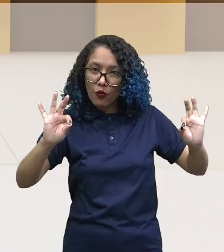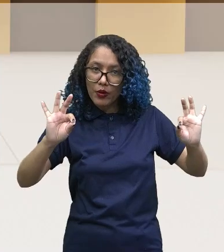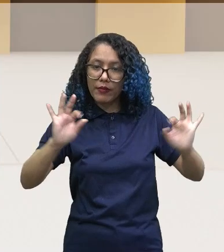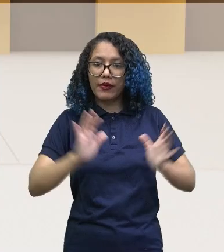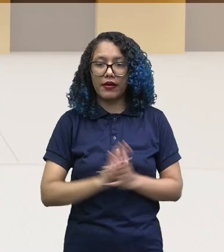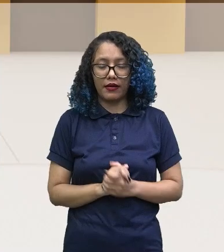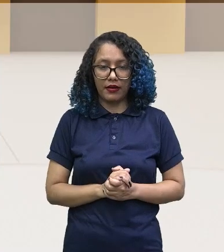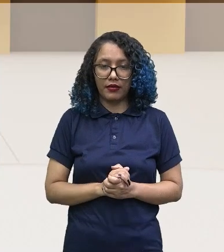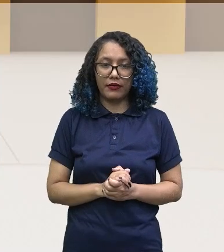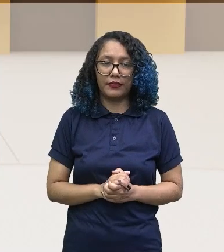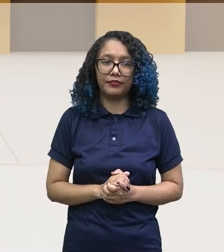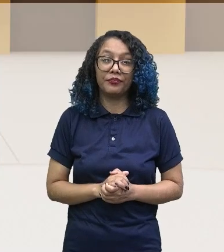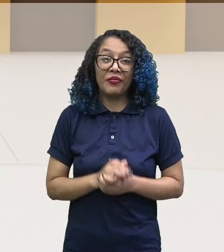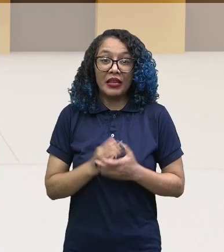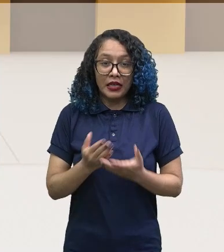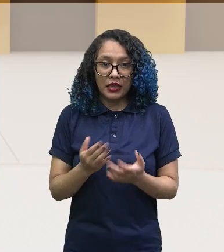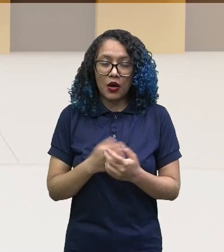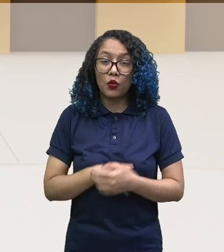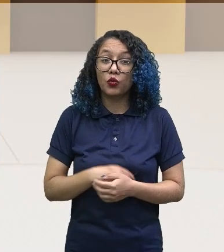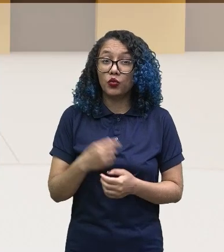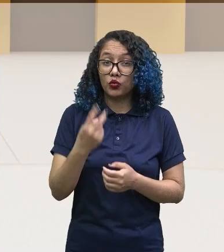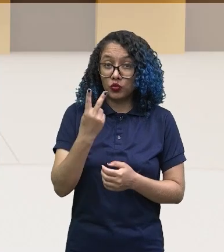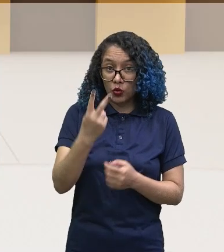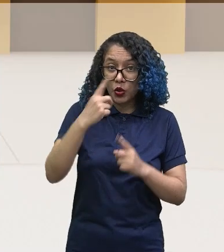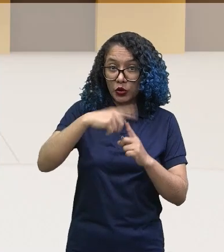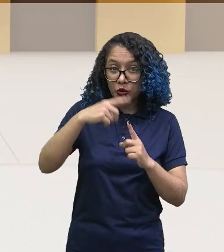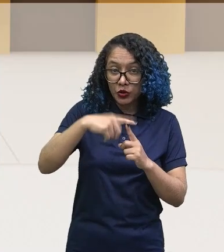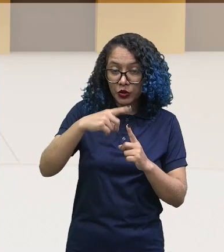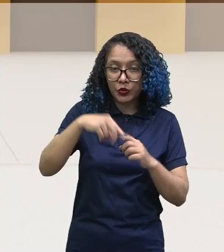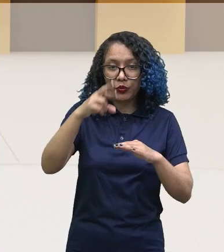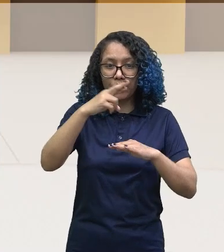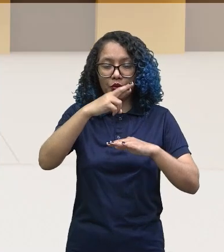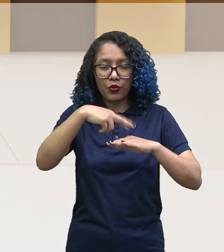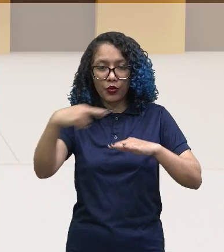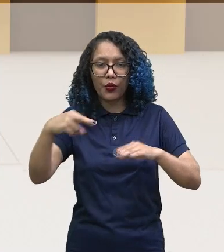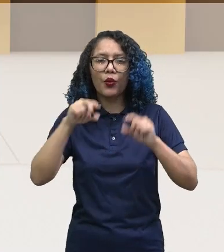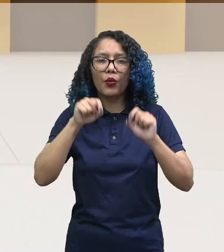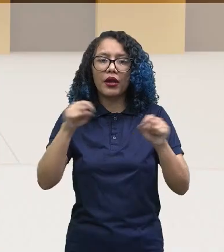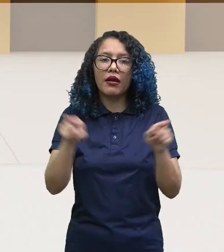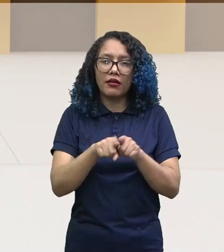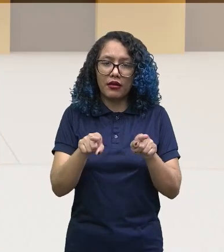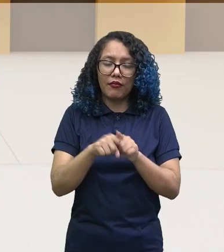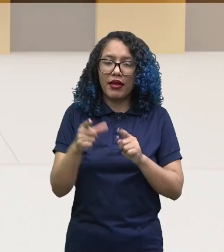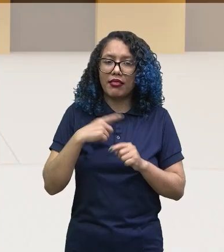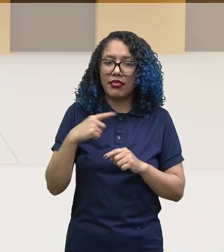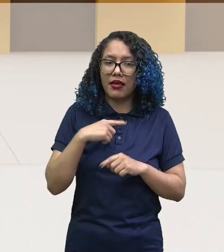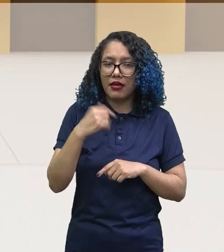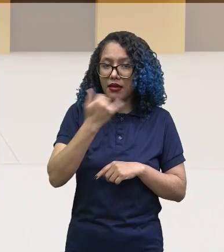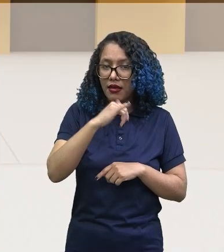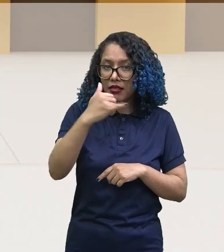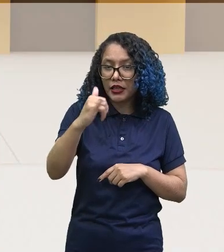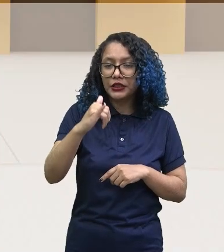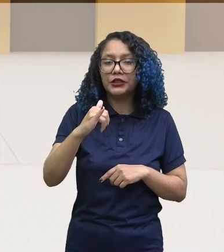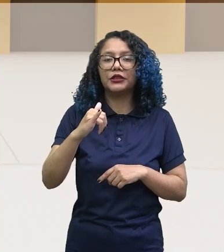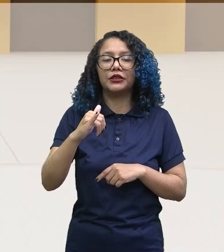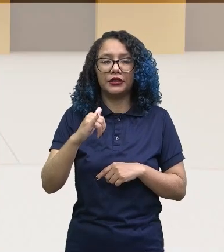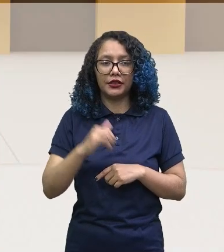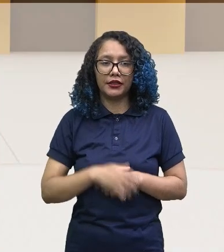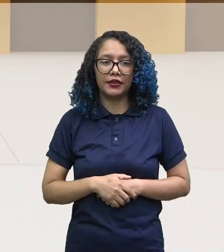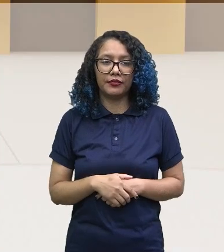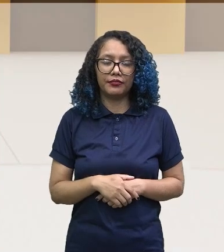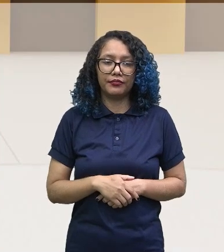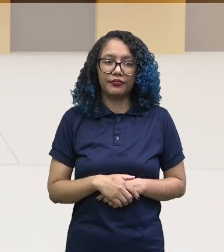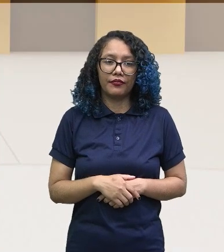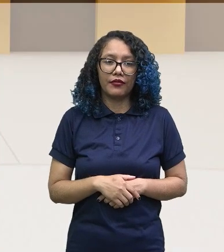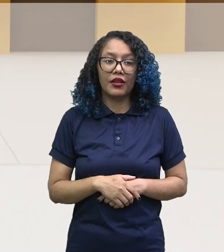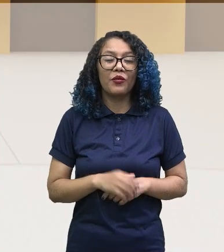radiação ionizante e não ionizante, temos o quê? A energia. Nós temos aí, para se falar de uma